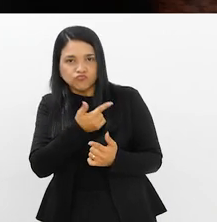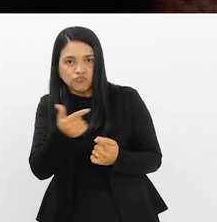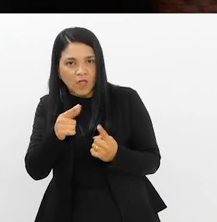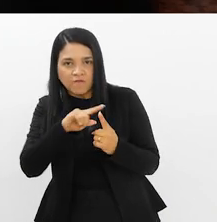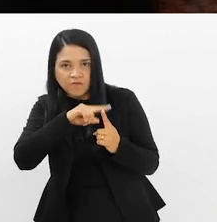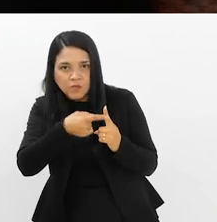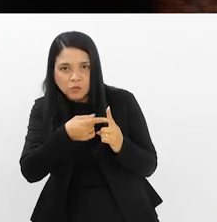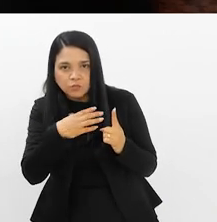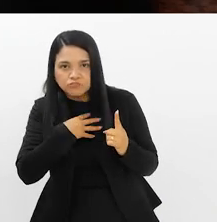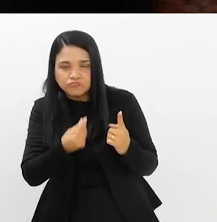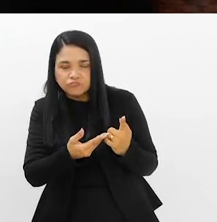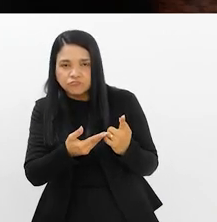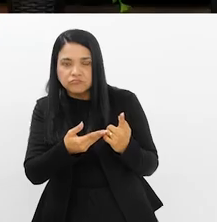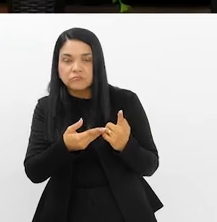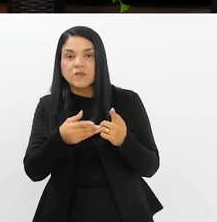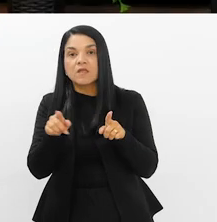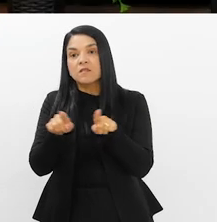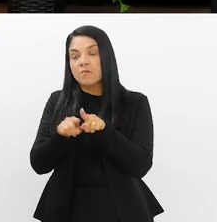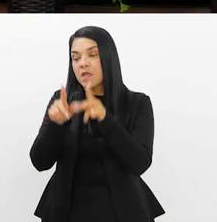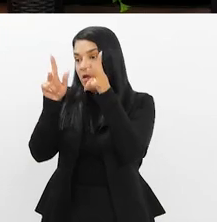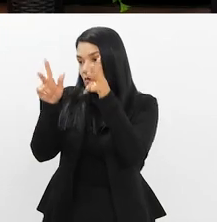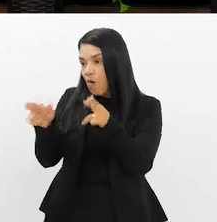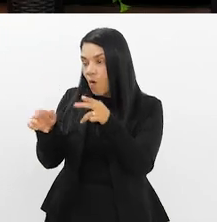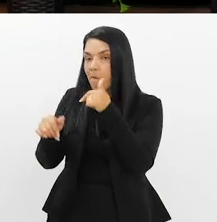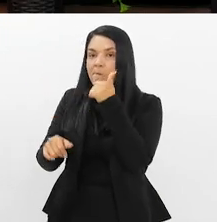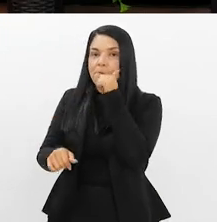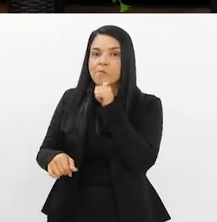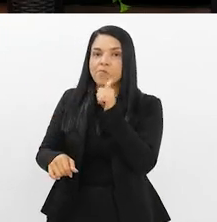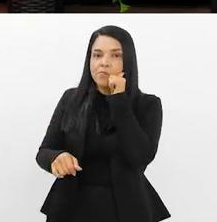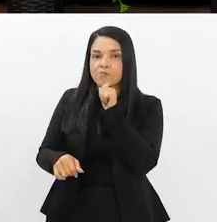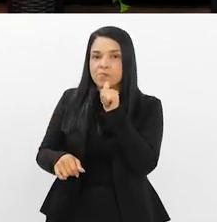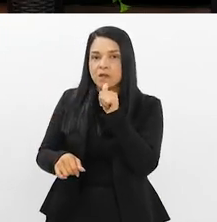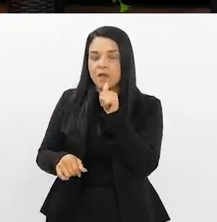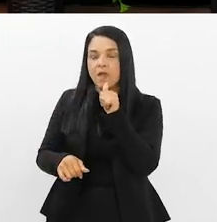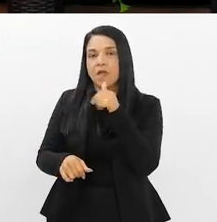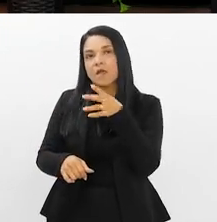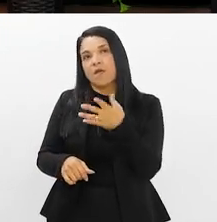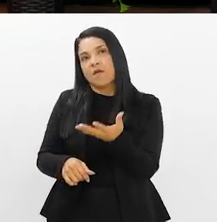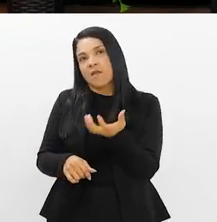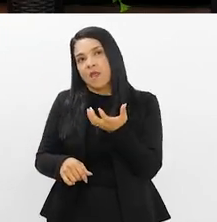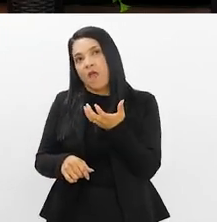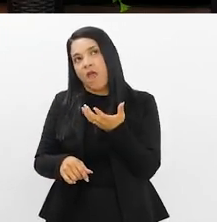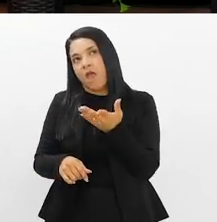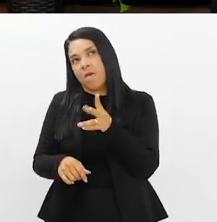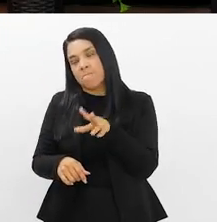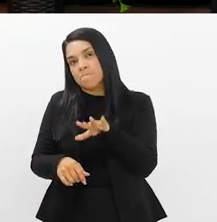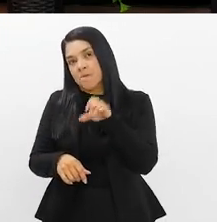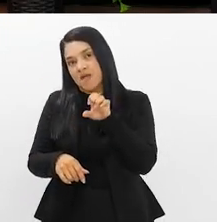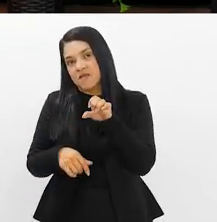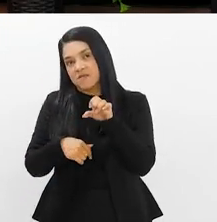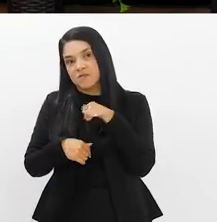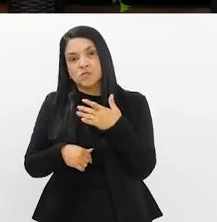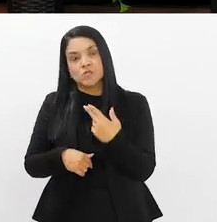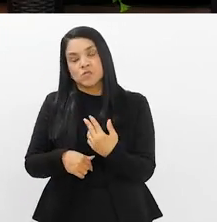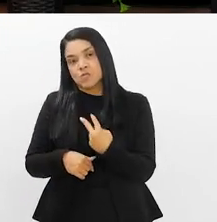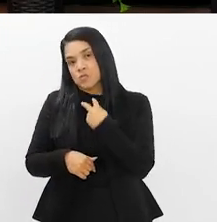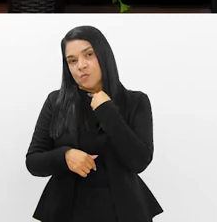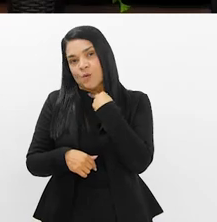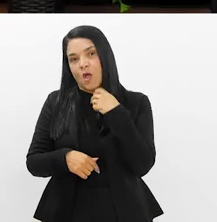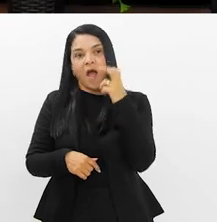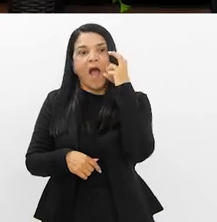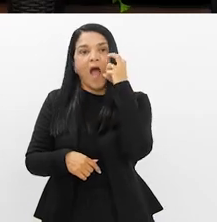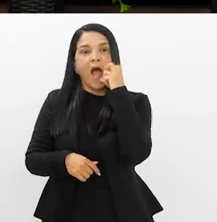Sim. Ao mesmo tempo que uma mulher que queira ser mãe simplesmente, até pouco tempo atrás, nem poderia adotar se não fosse